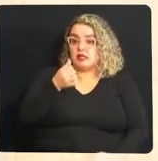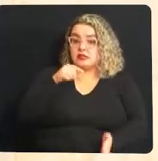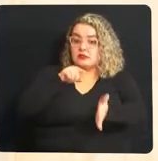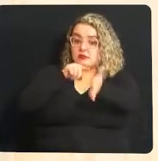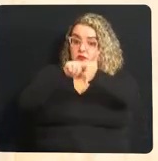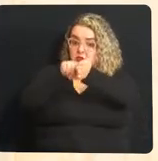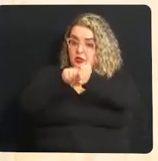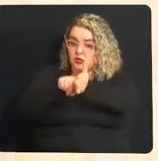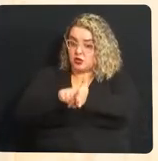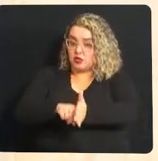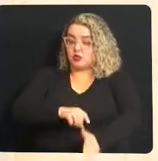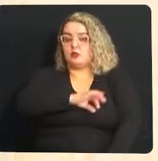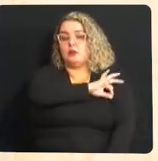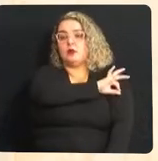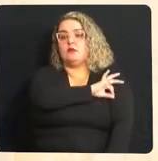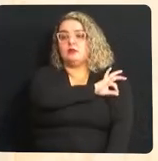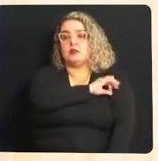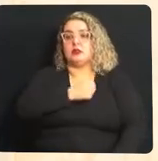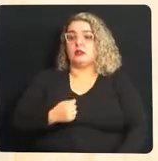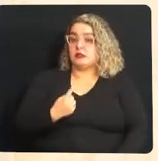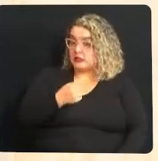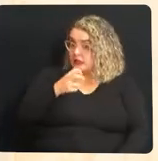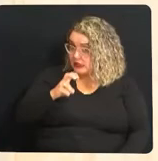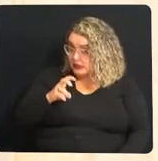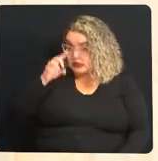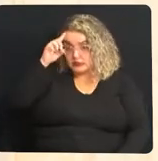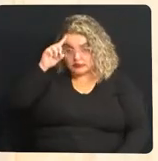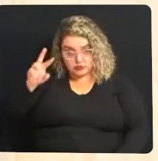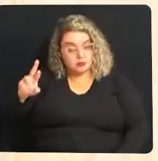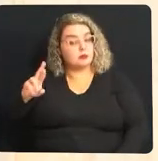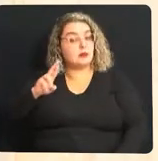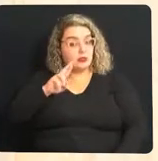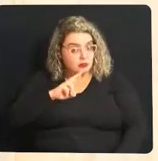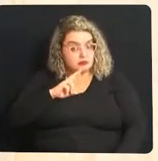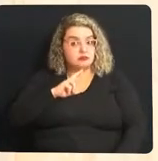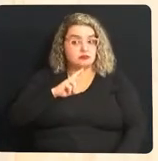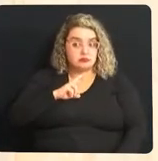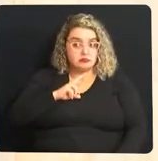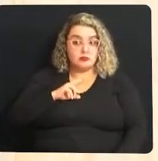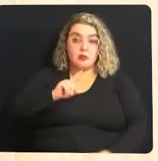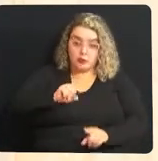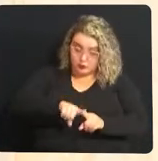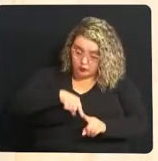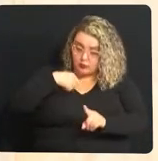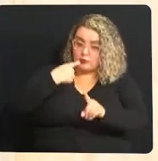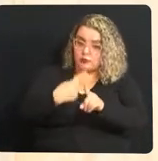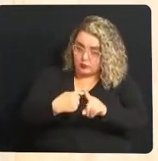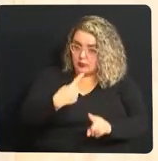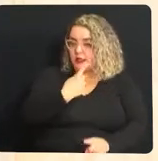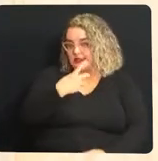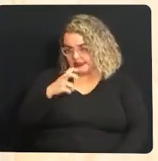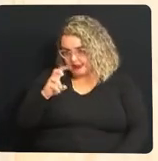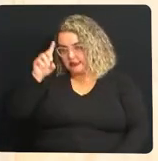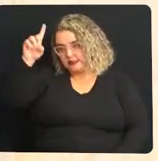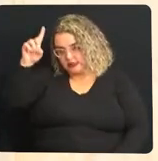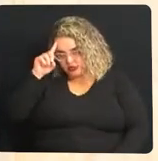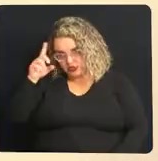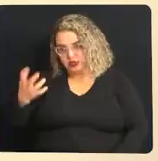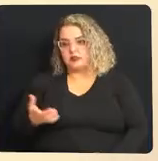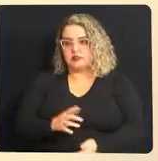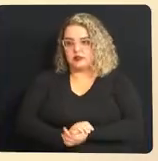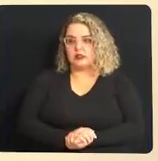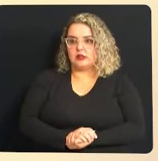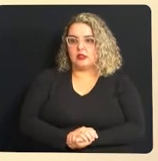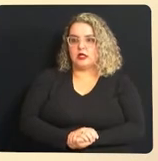6 questionamentos à prefeitura, que tem 15 dias para responder o parlamentar, prorrogáveis por mais 15 dias.